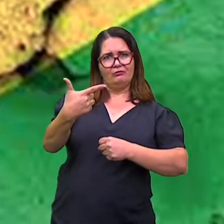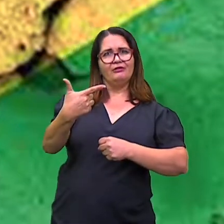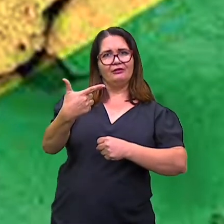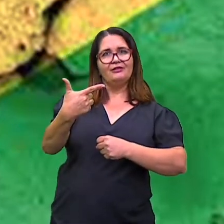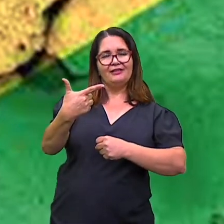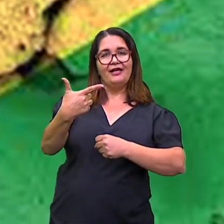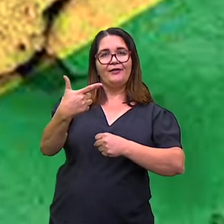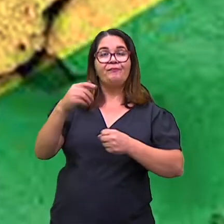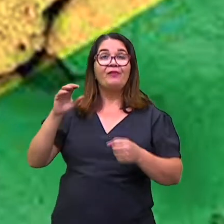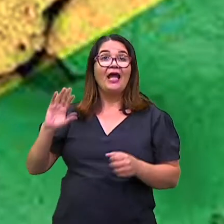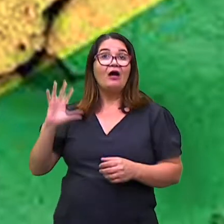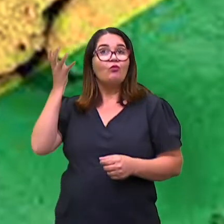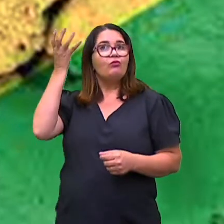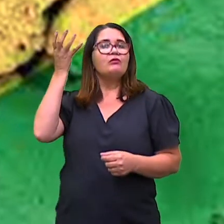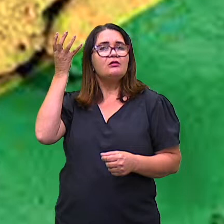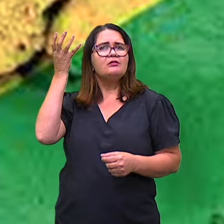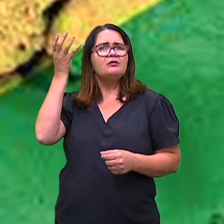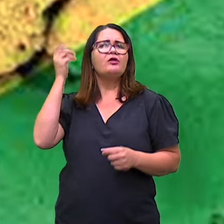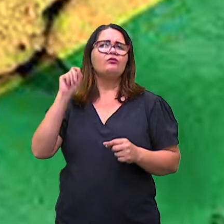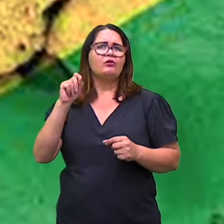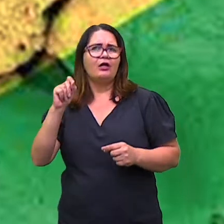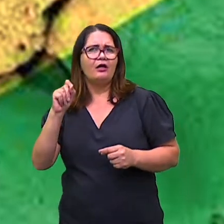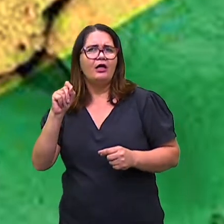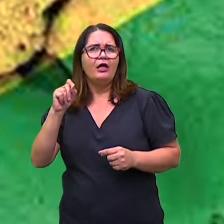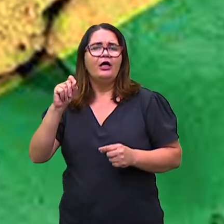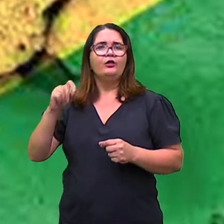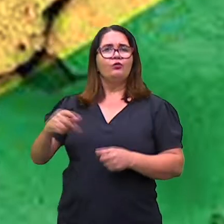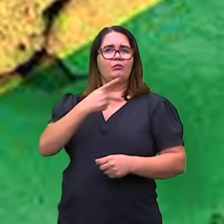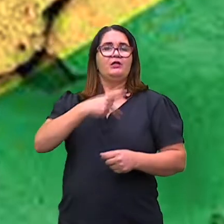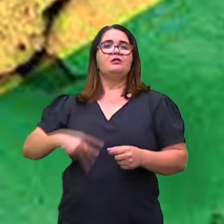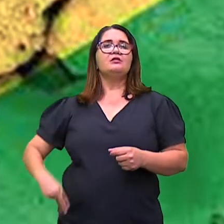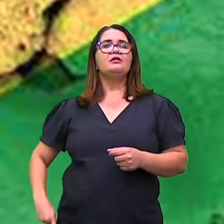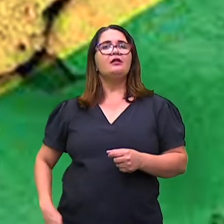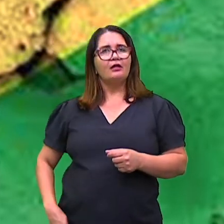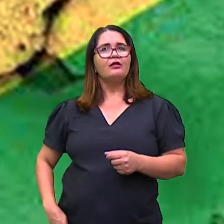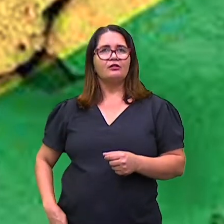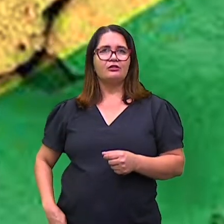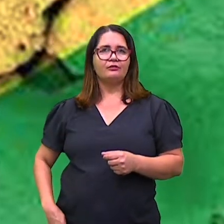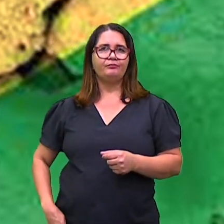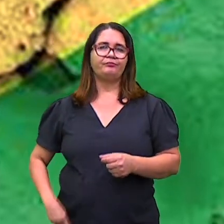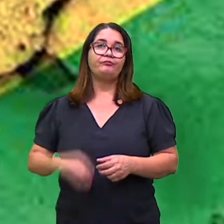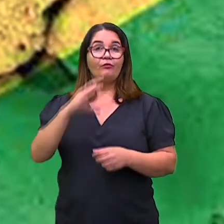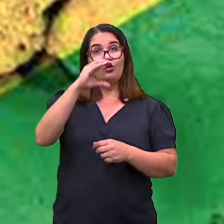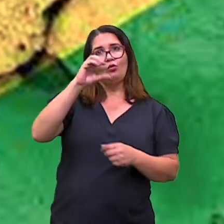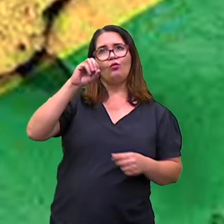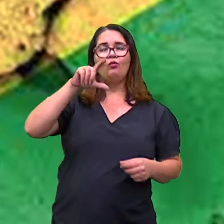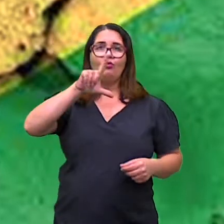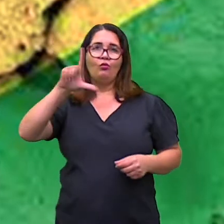bem atuais, ou seja, bem no nosso,